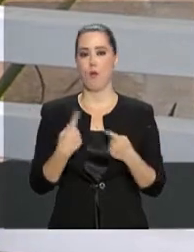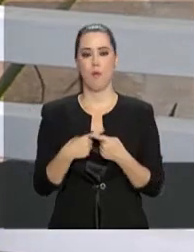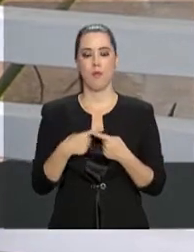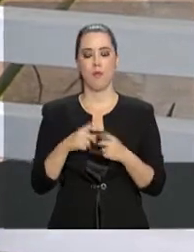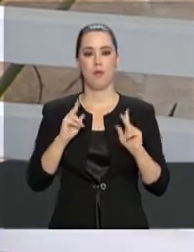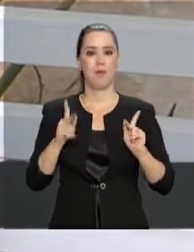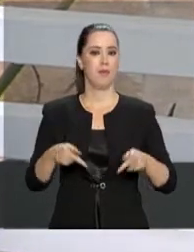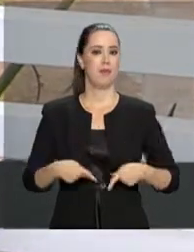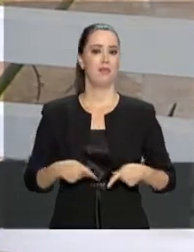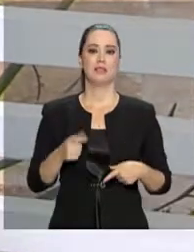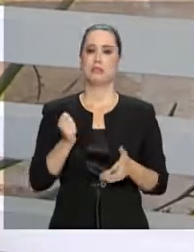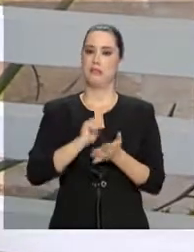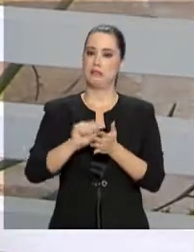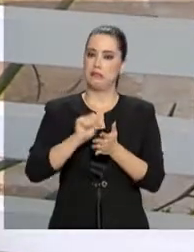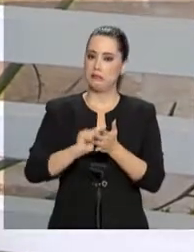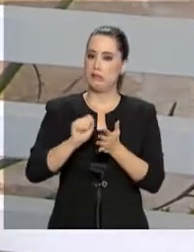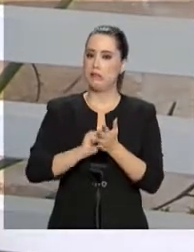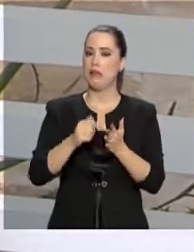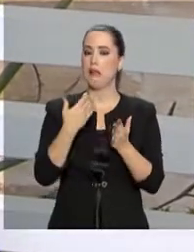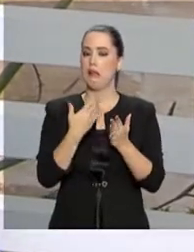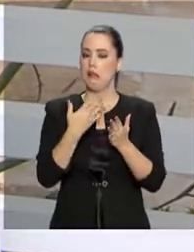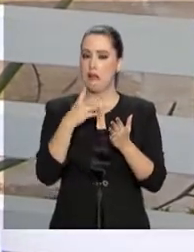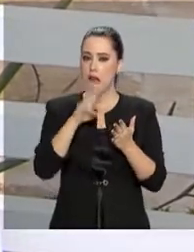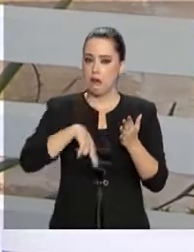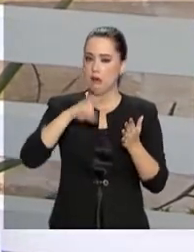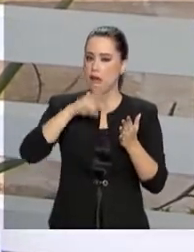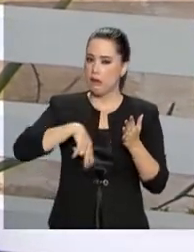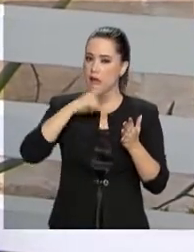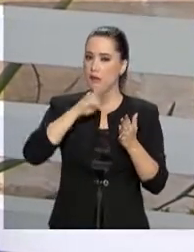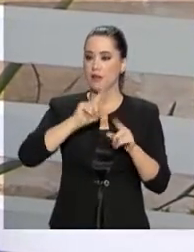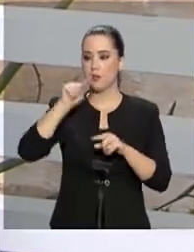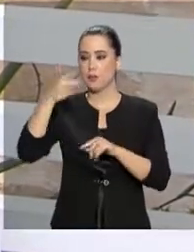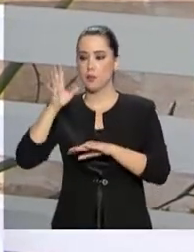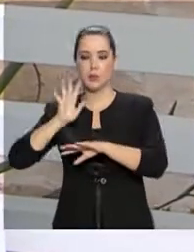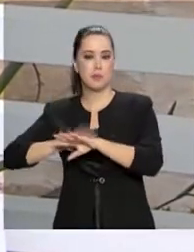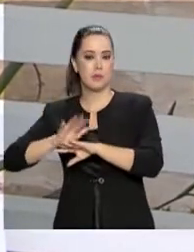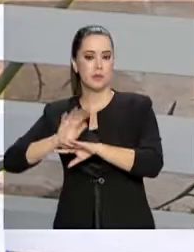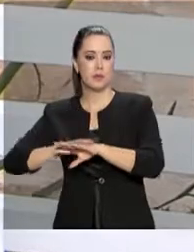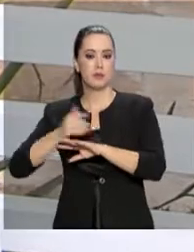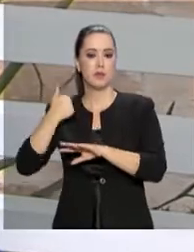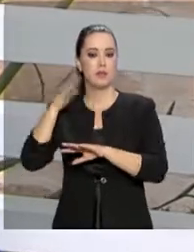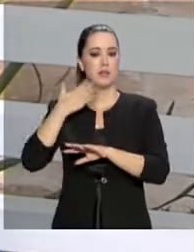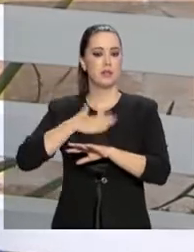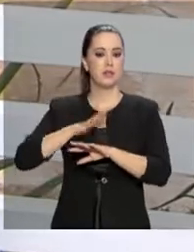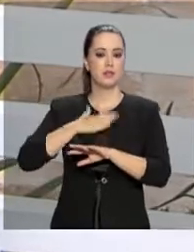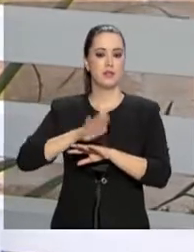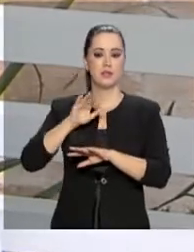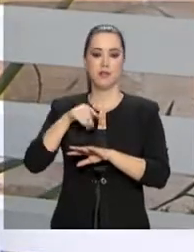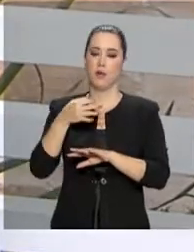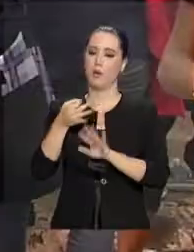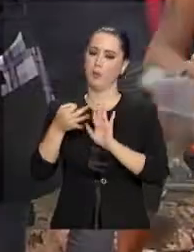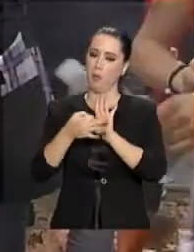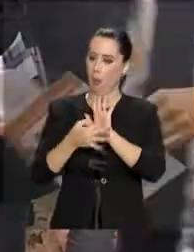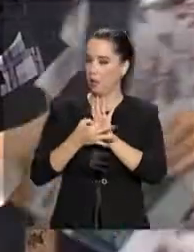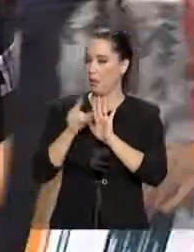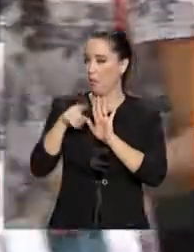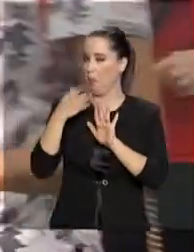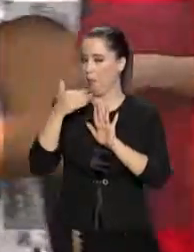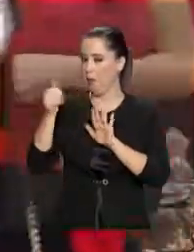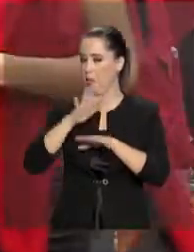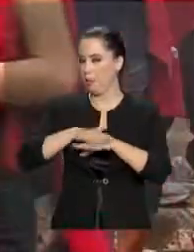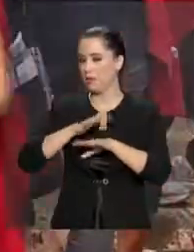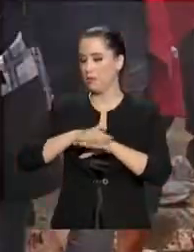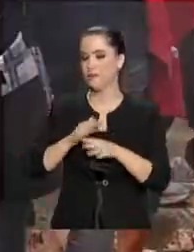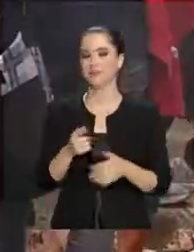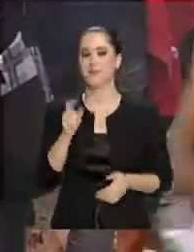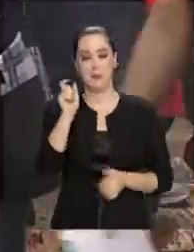é humanas, é muito texto, você fica muito cansado. E a prova de matemática é mais tranquila, eu acho, na minha opinião. Entre os